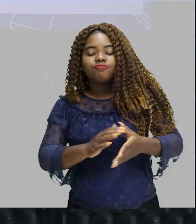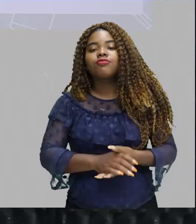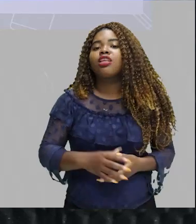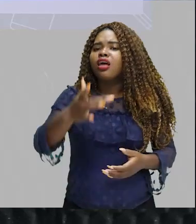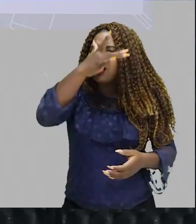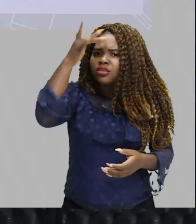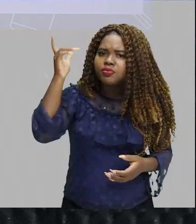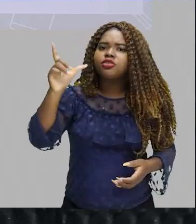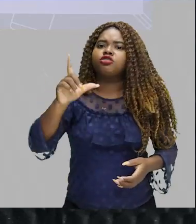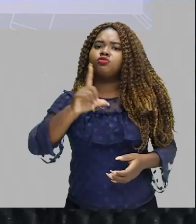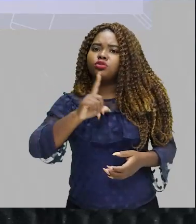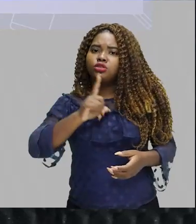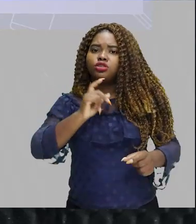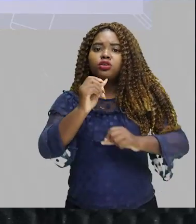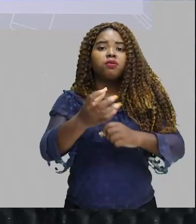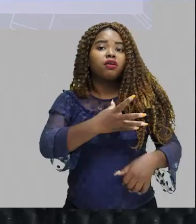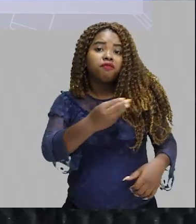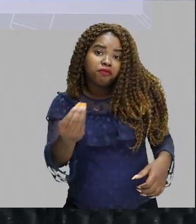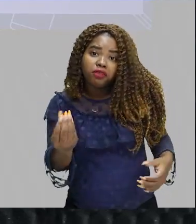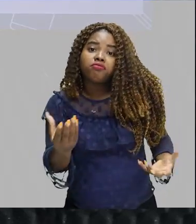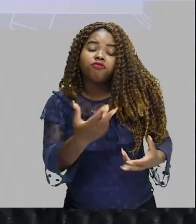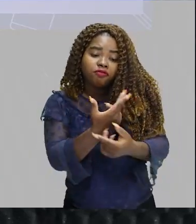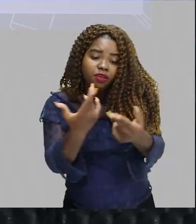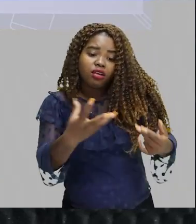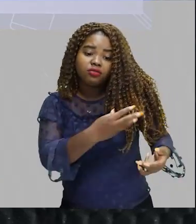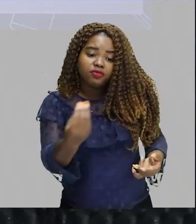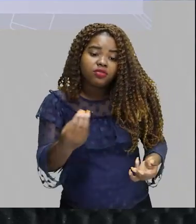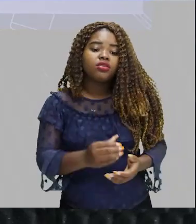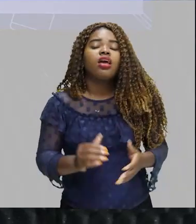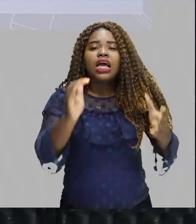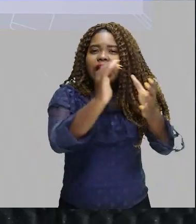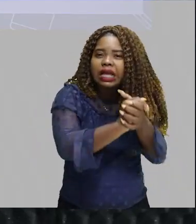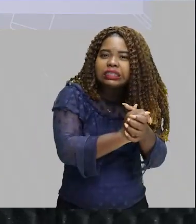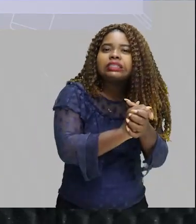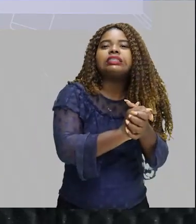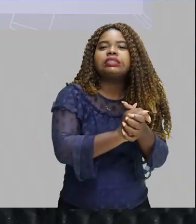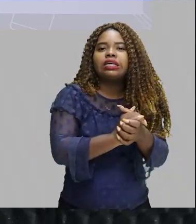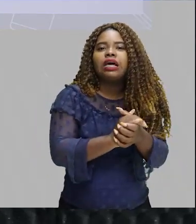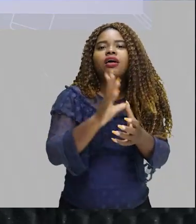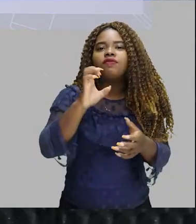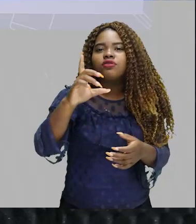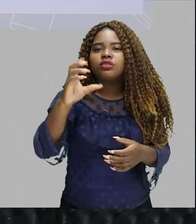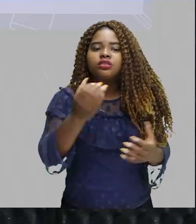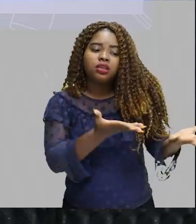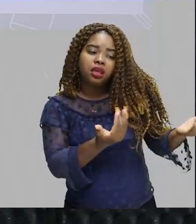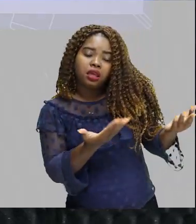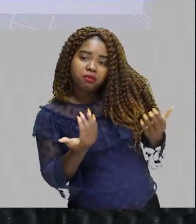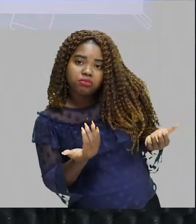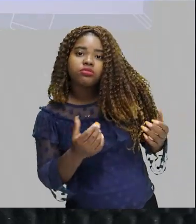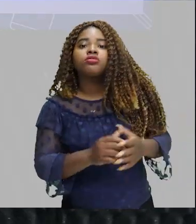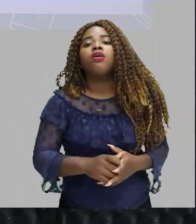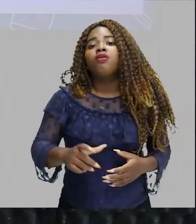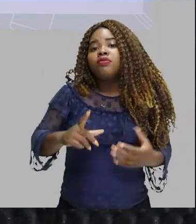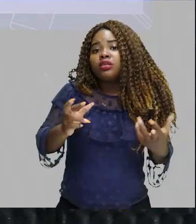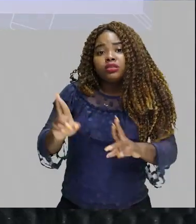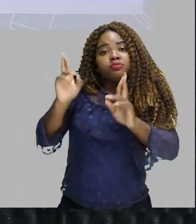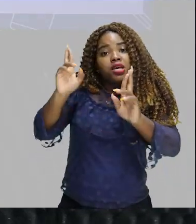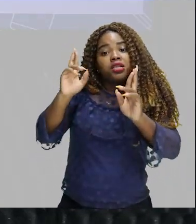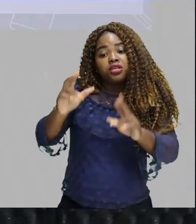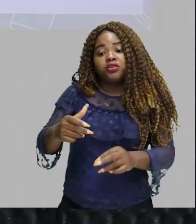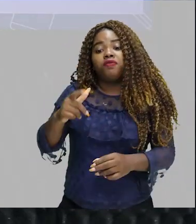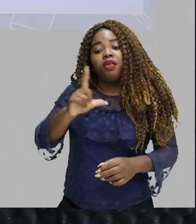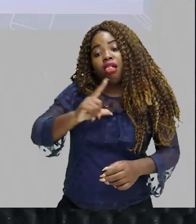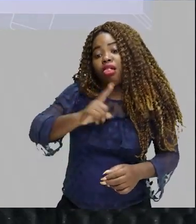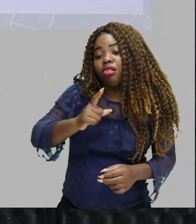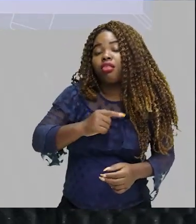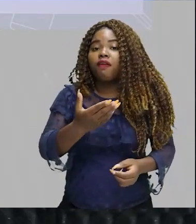por exemplo, né? Então as pessoas casavam muito cedo. Então a tendência era realmente ter muitos filhos. Só que ao mesmo tempo, galera,